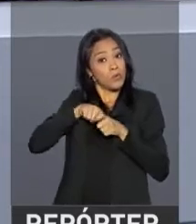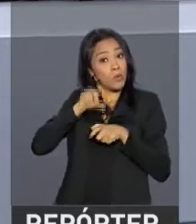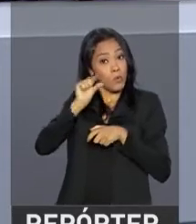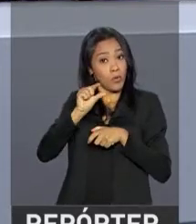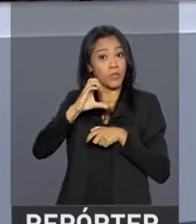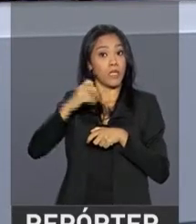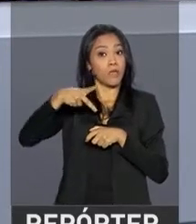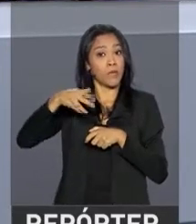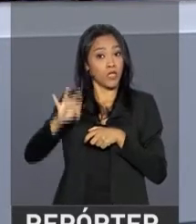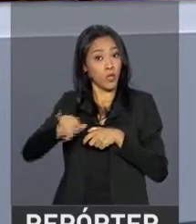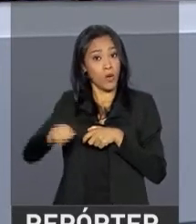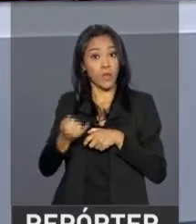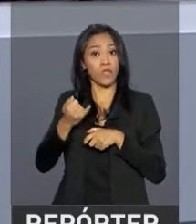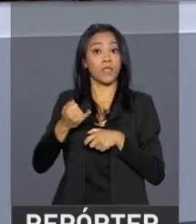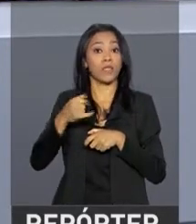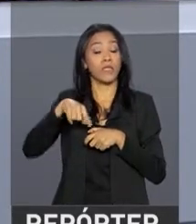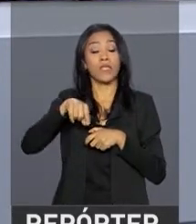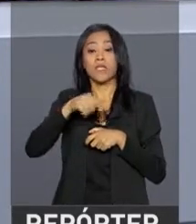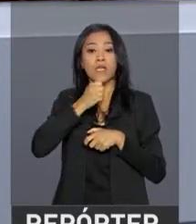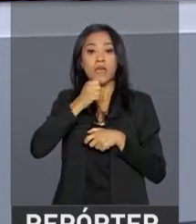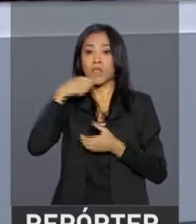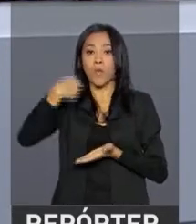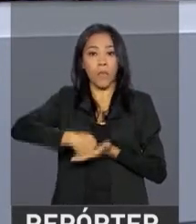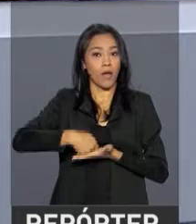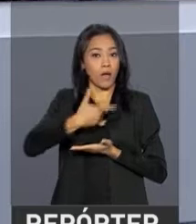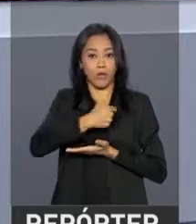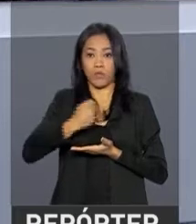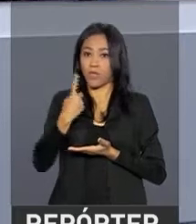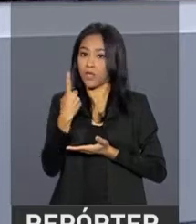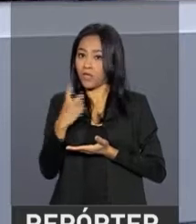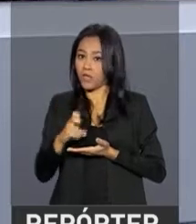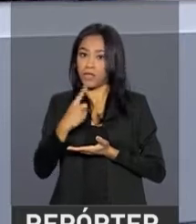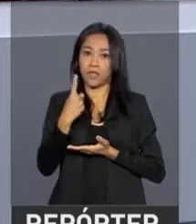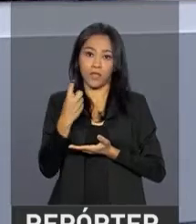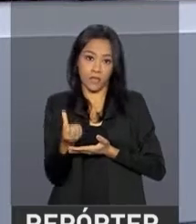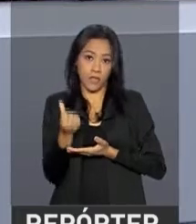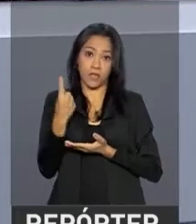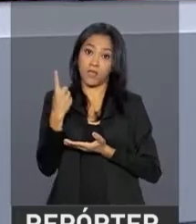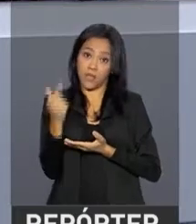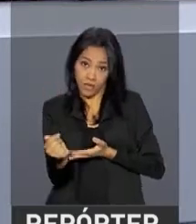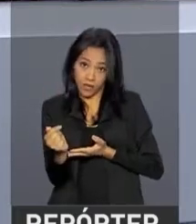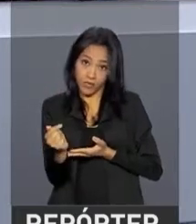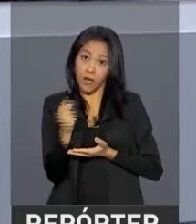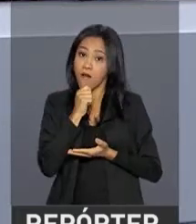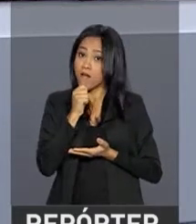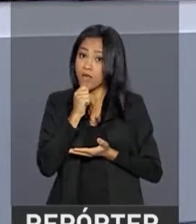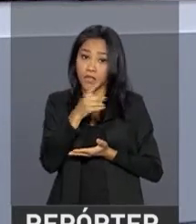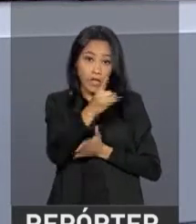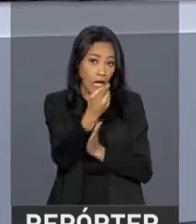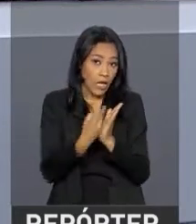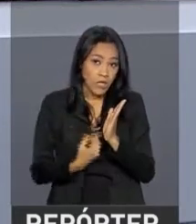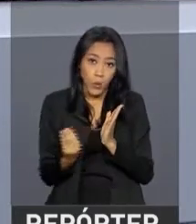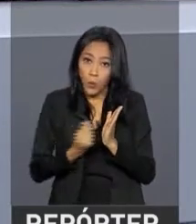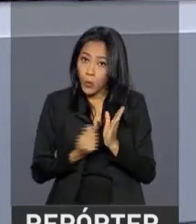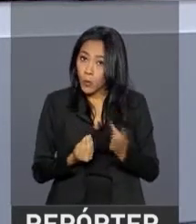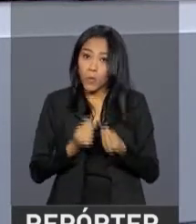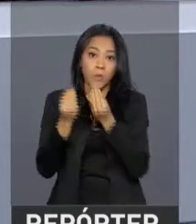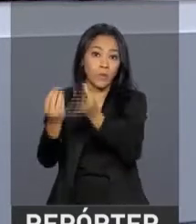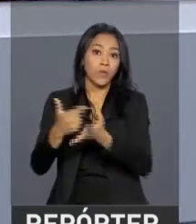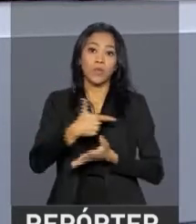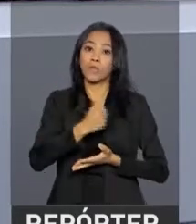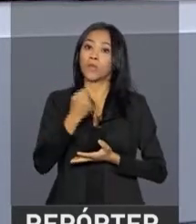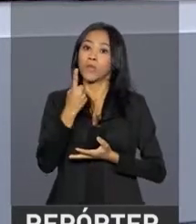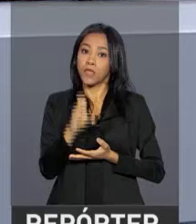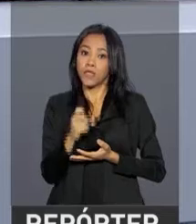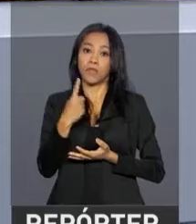mensal referente a 2015 2016 e 2017 e não entregar nenhuma declaração anual de 2015